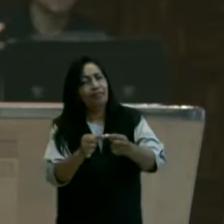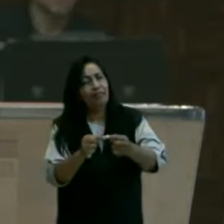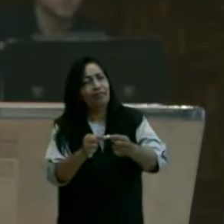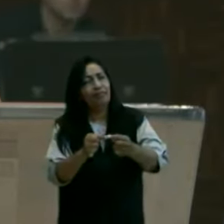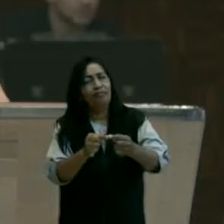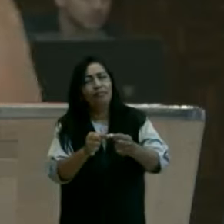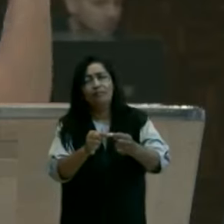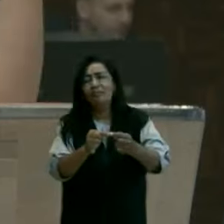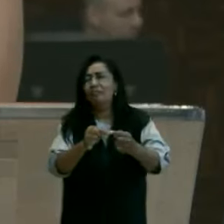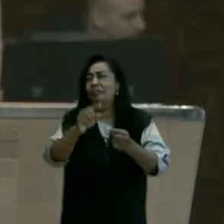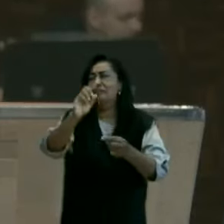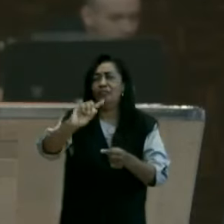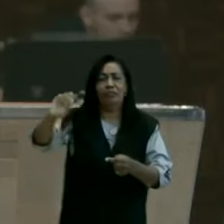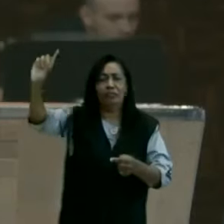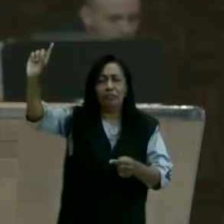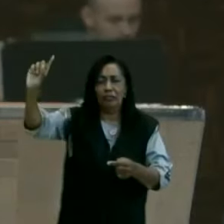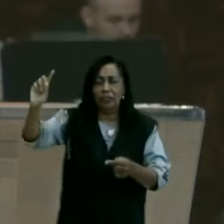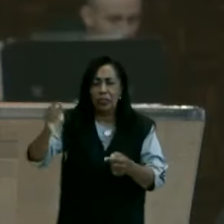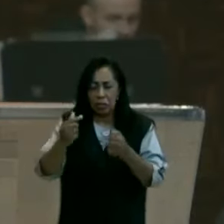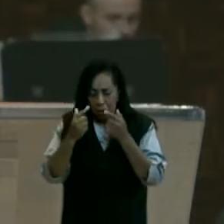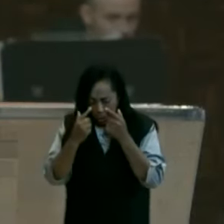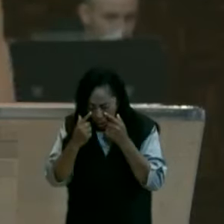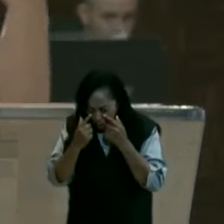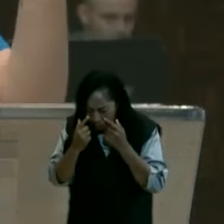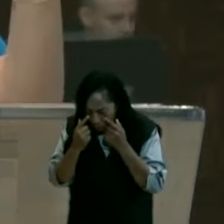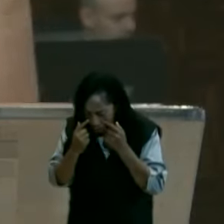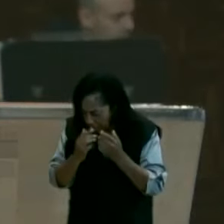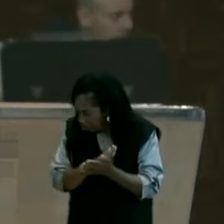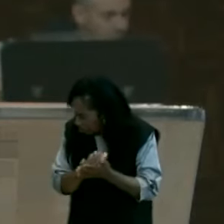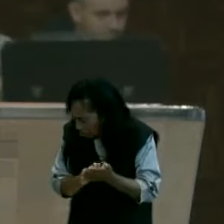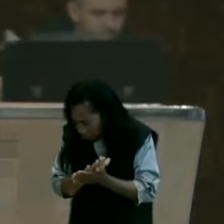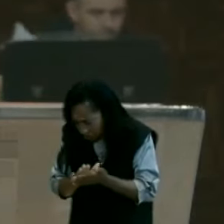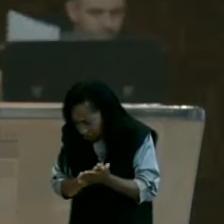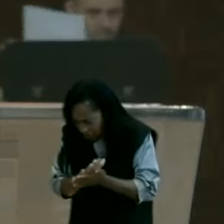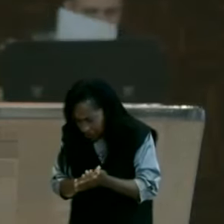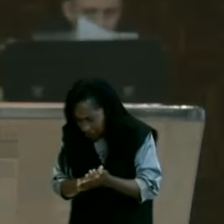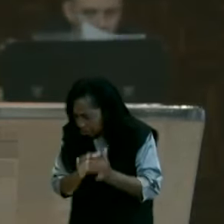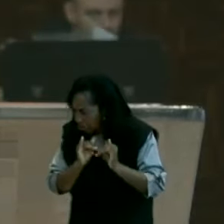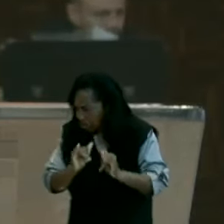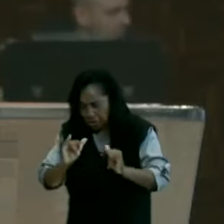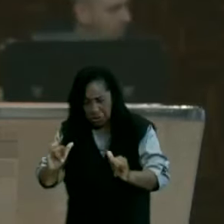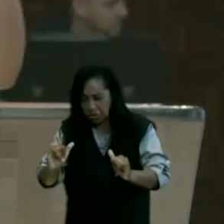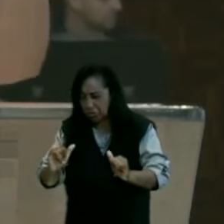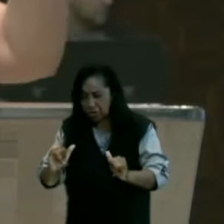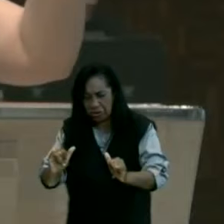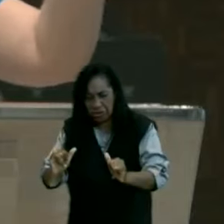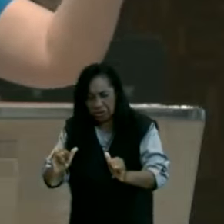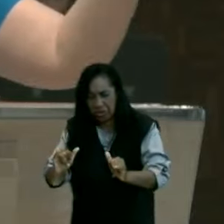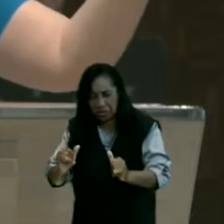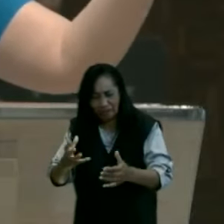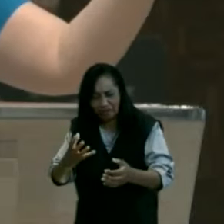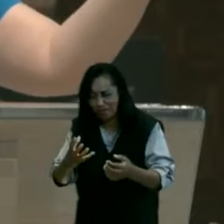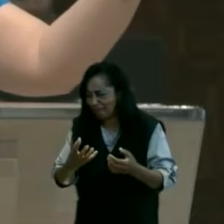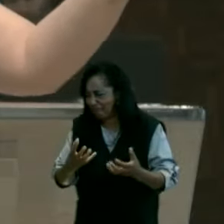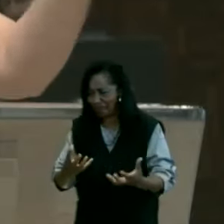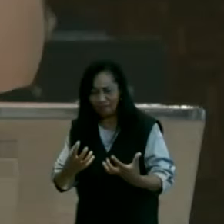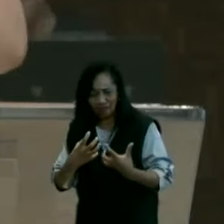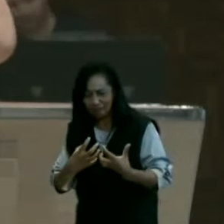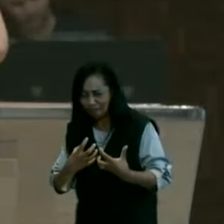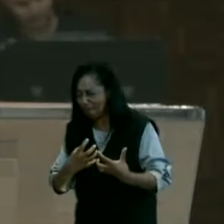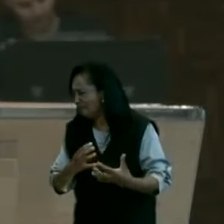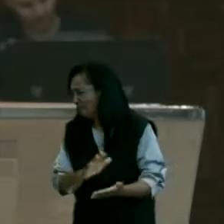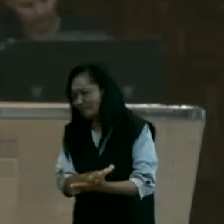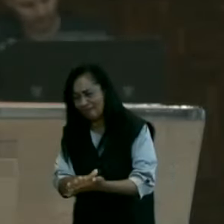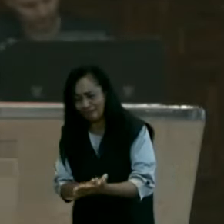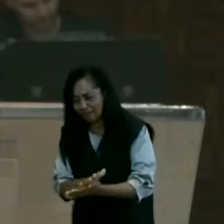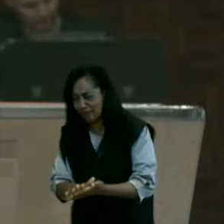não choramos mais, onde nós, Pai, não sofremos mais com as notícias, onde as ideologias do mundo